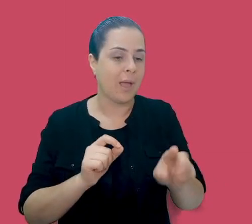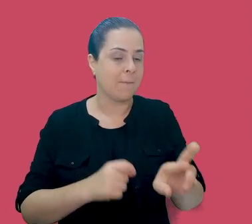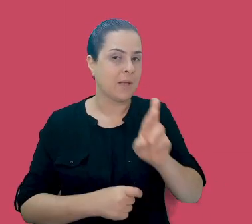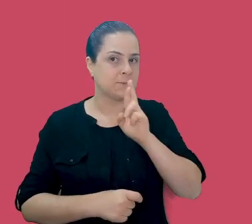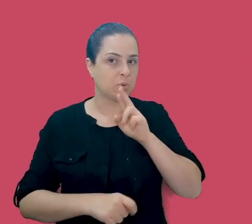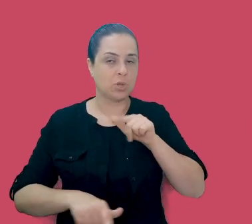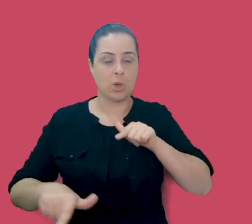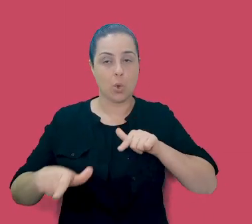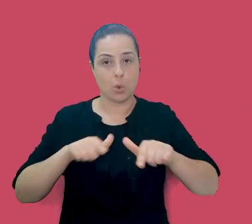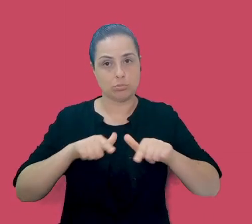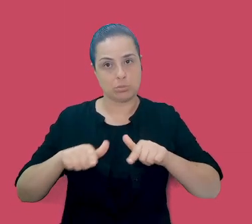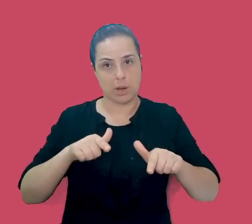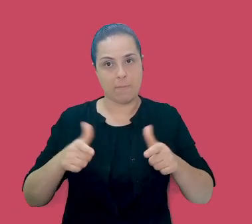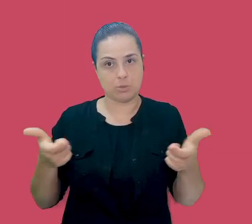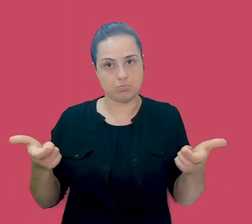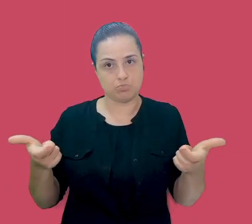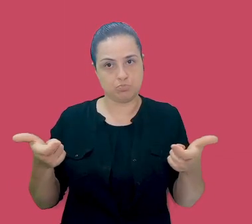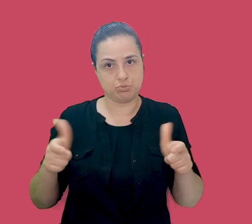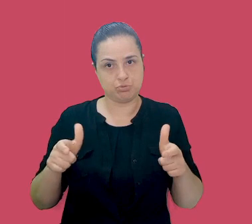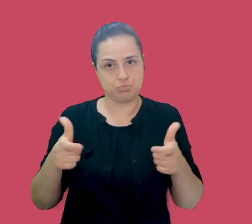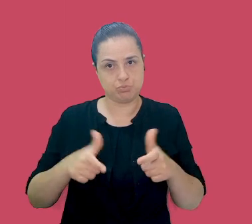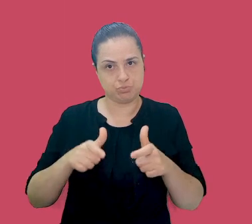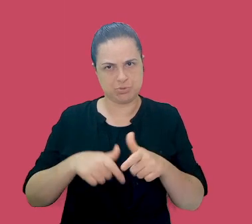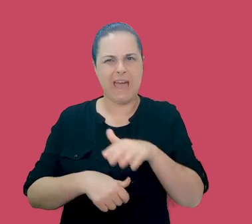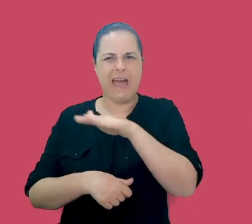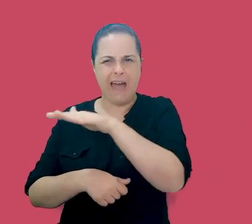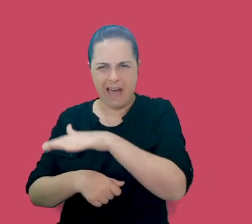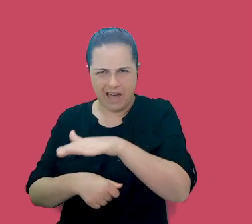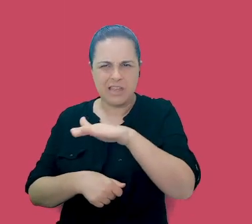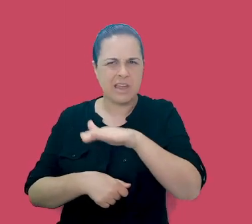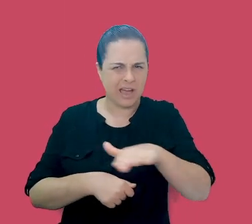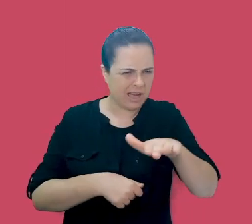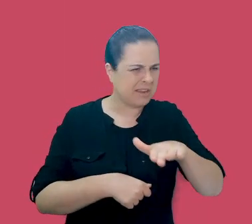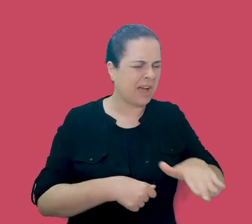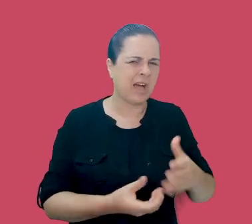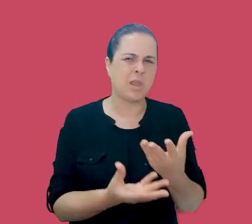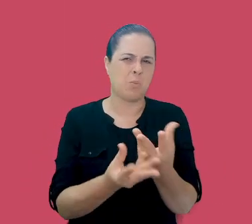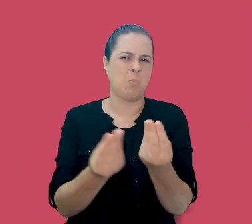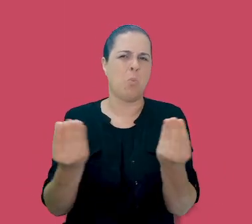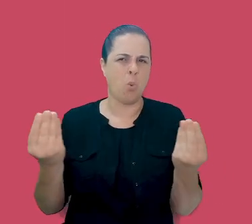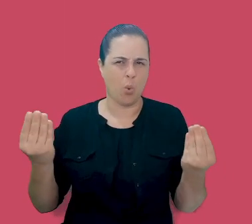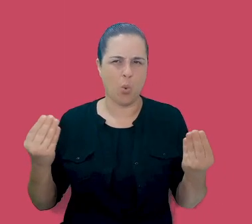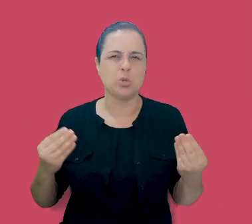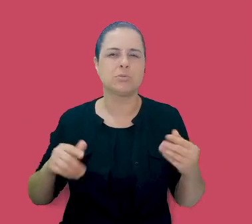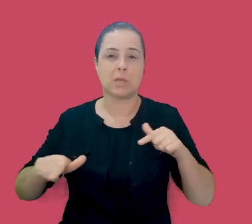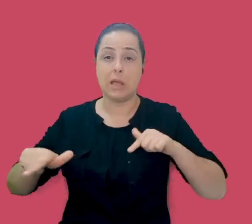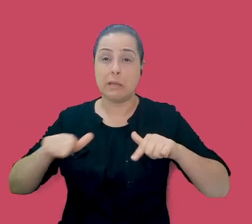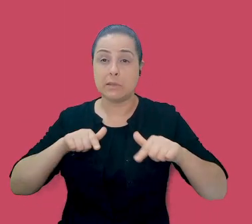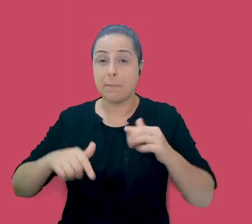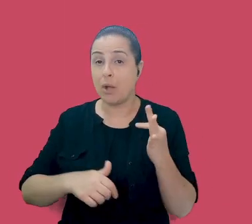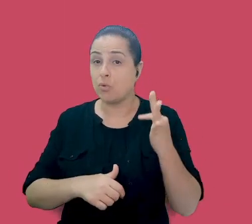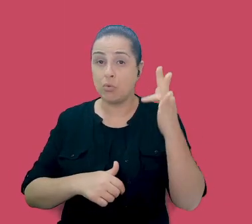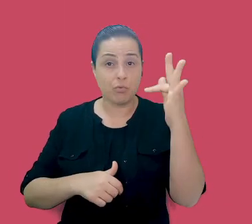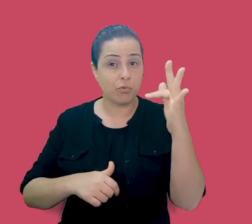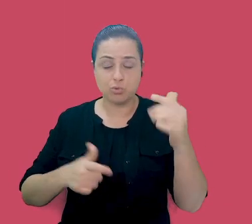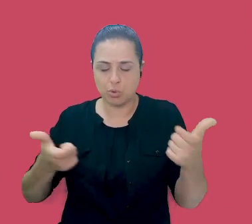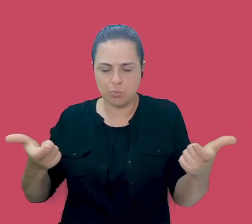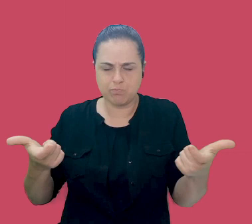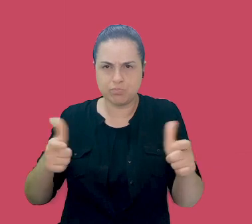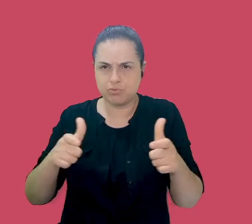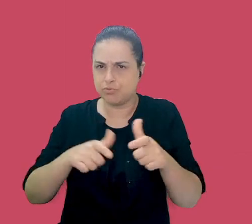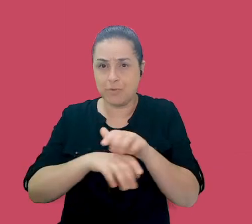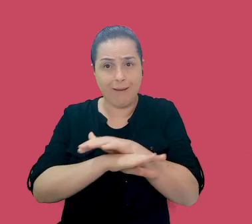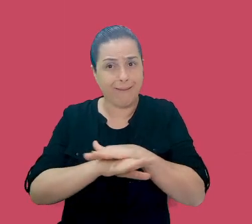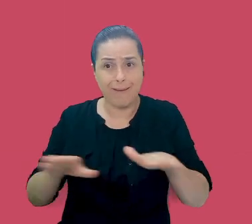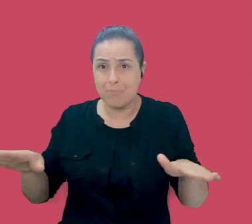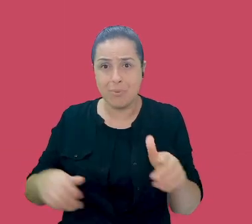empregos obsoletos, que são muitos. As áreas, sei lá, empregos que não vão existir mais, né? Como você deu